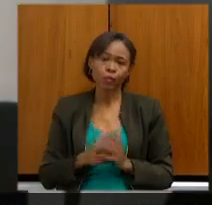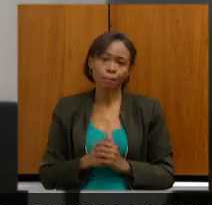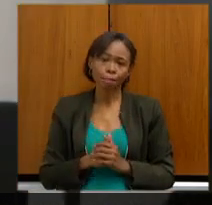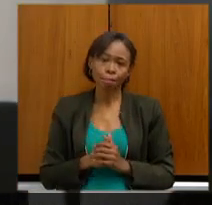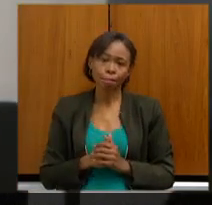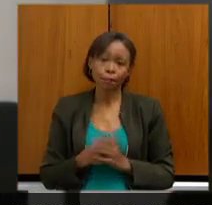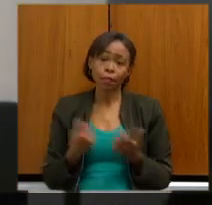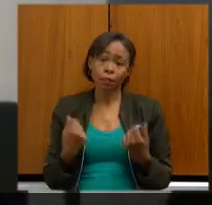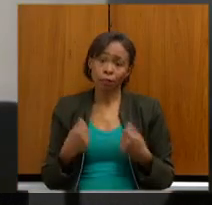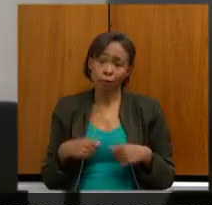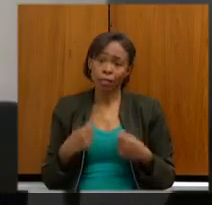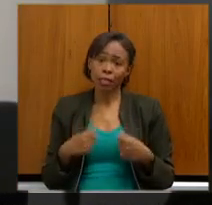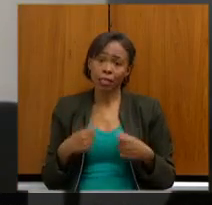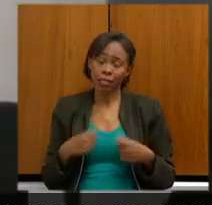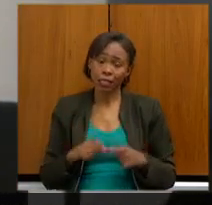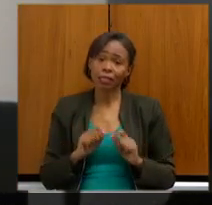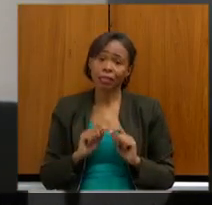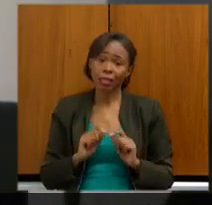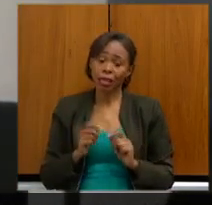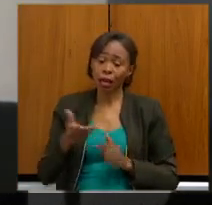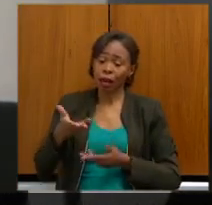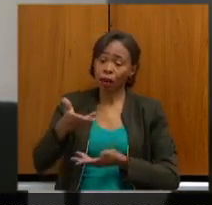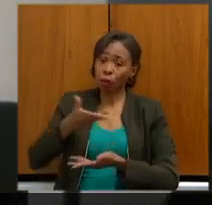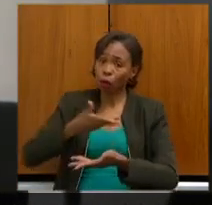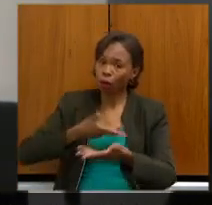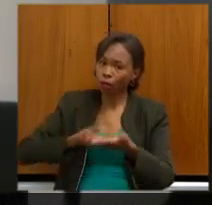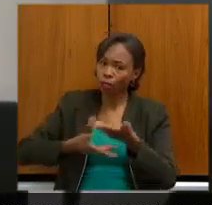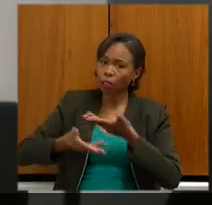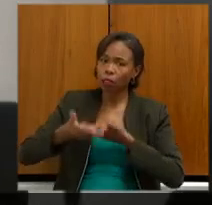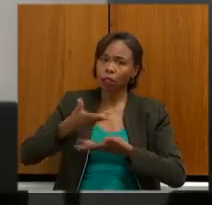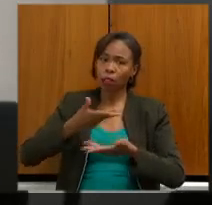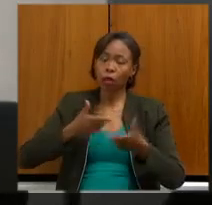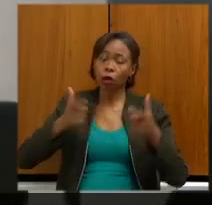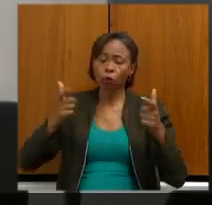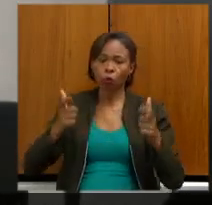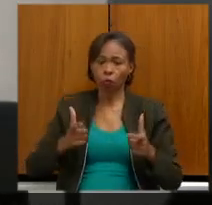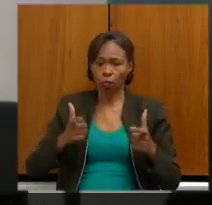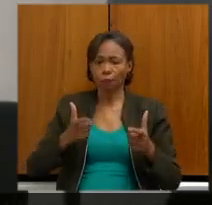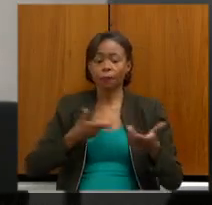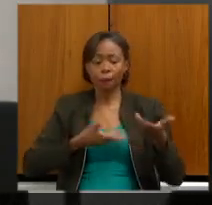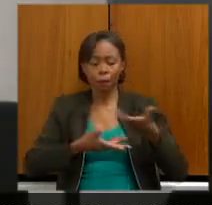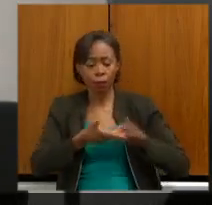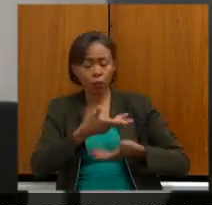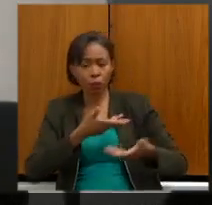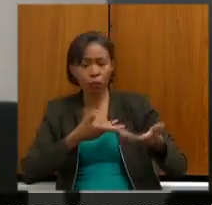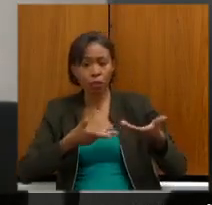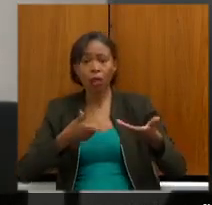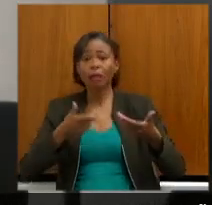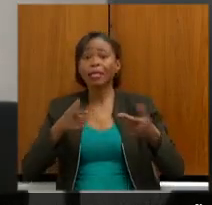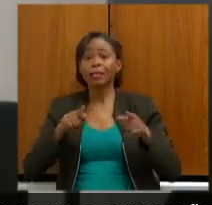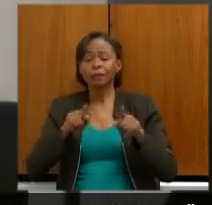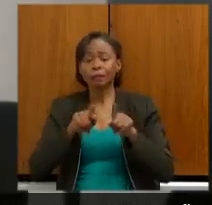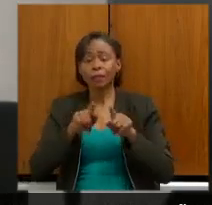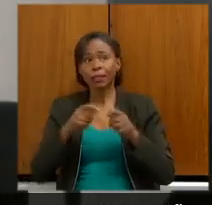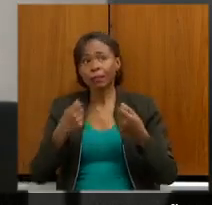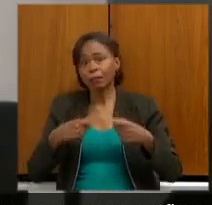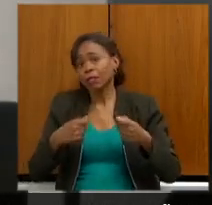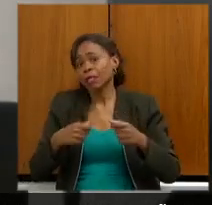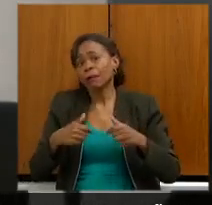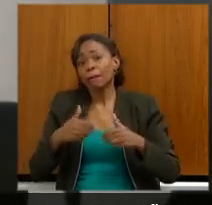é preciso de espaço mediação e esse espaço mediação preciso cada vez mais está